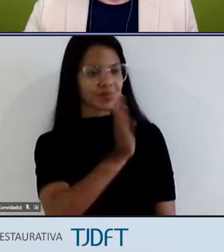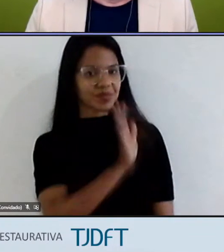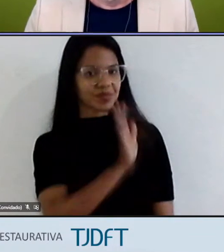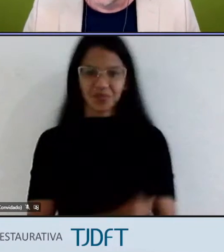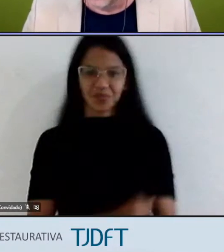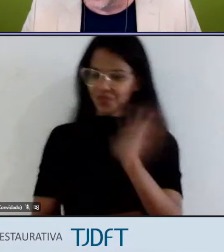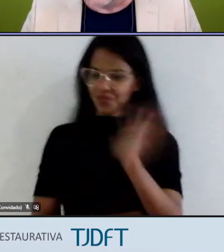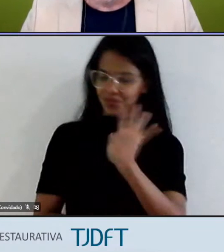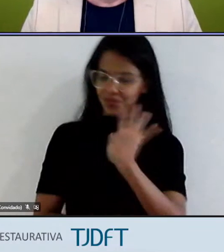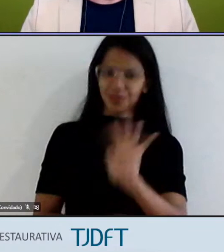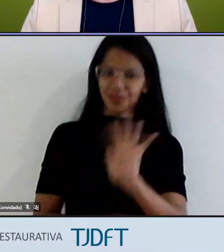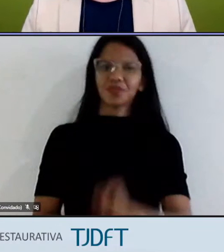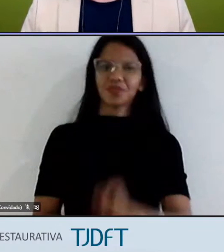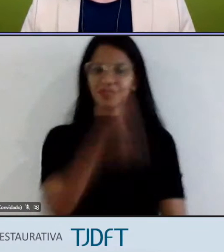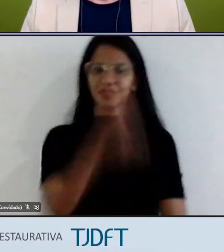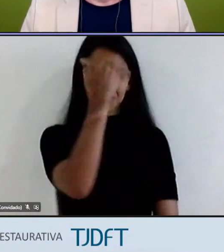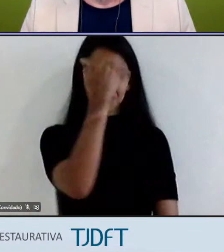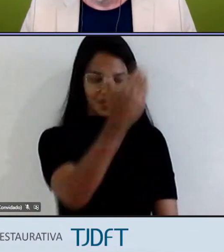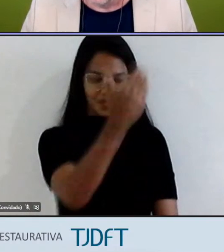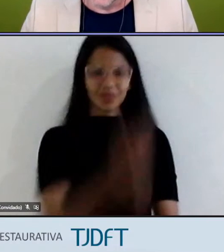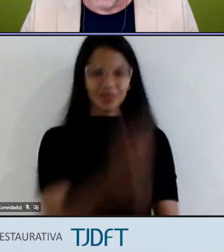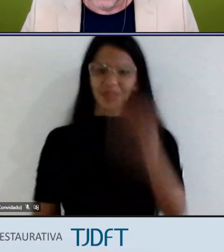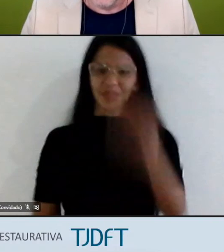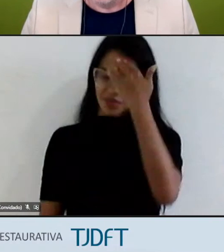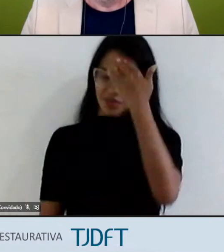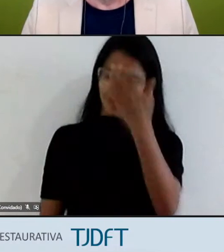bye. Obrigado. Thank you.